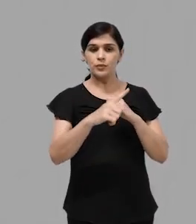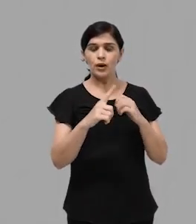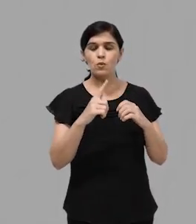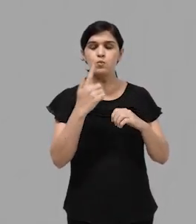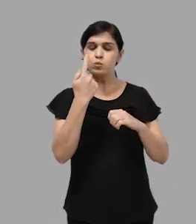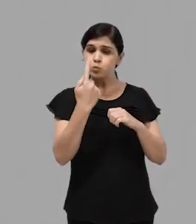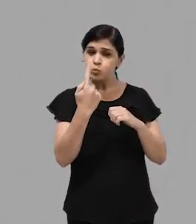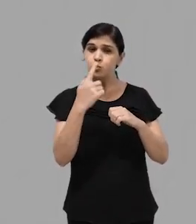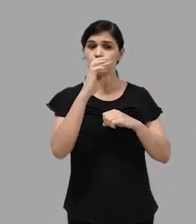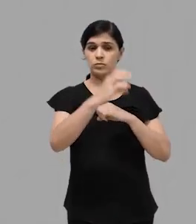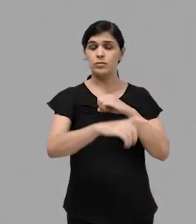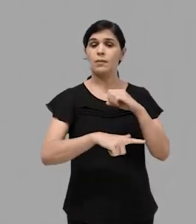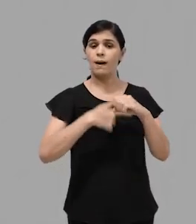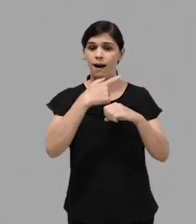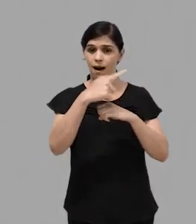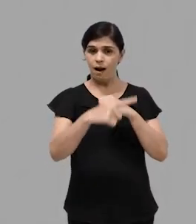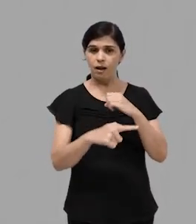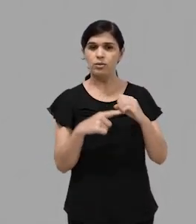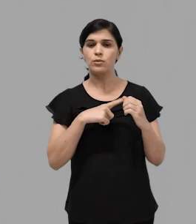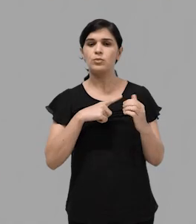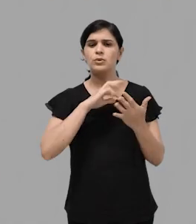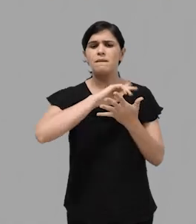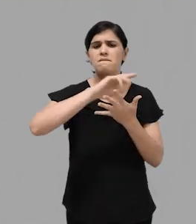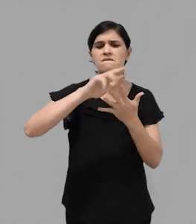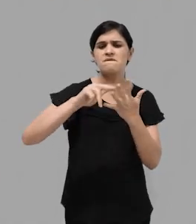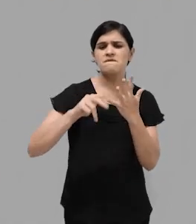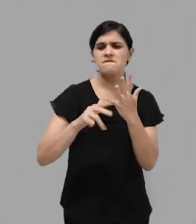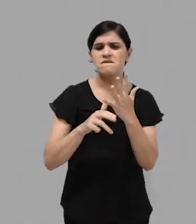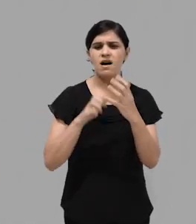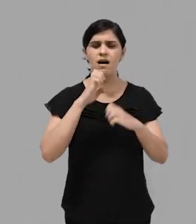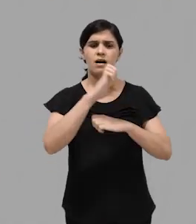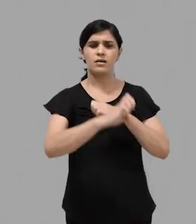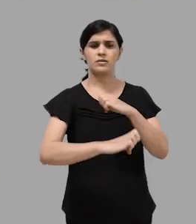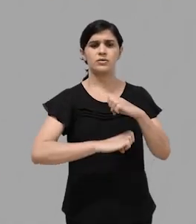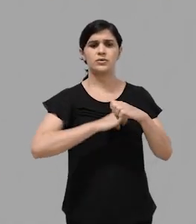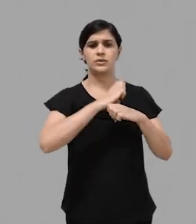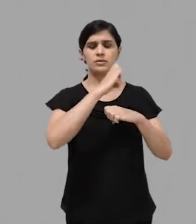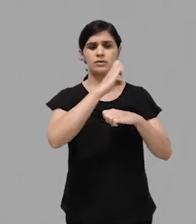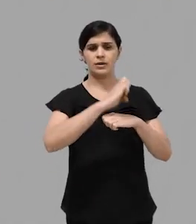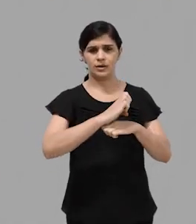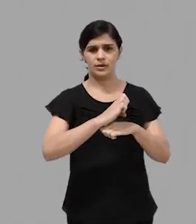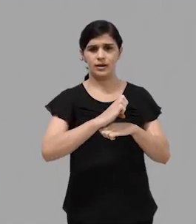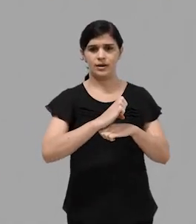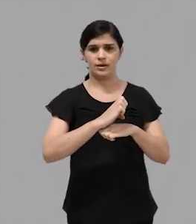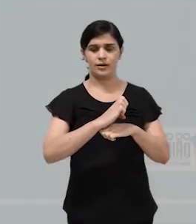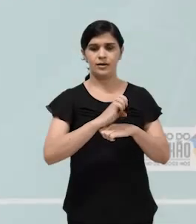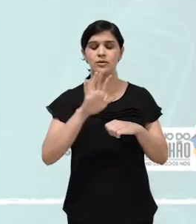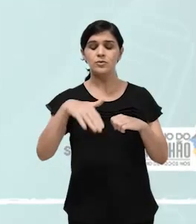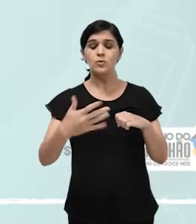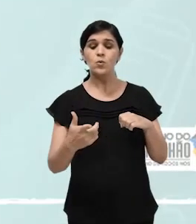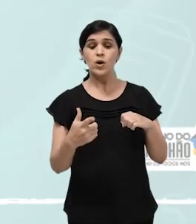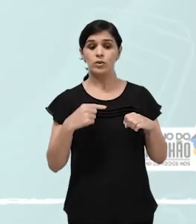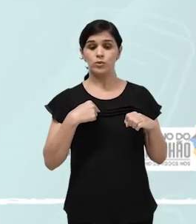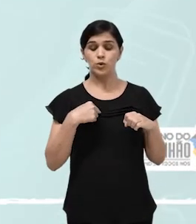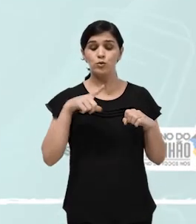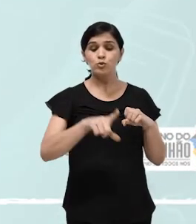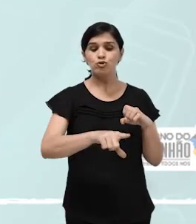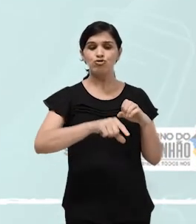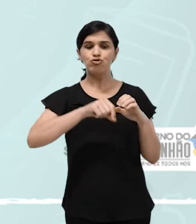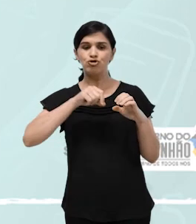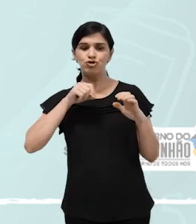a gente vai focar, turma, na retirada do primeiro elétron. Então, a remoção do primeiro elétron, que é o